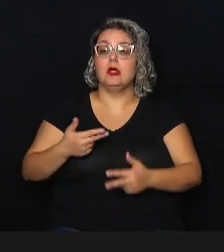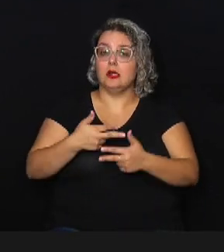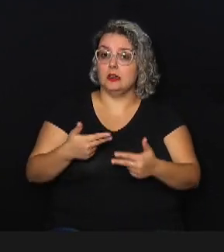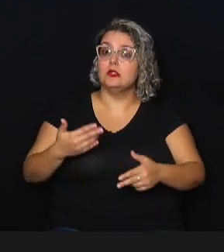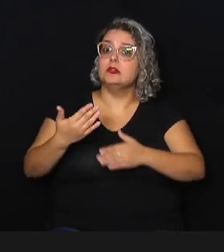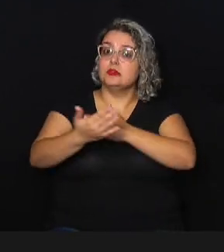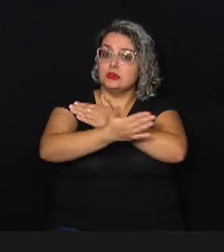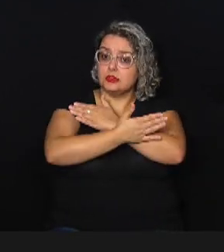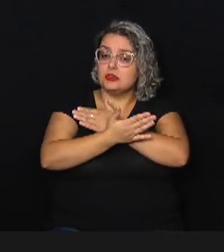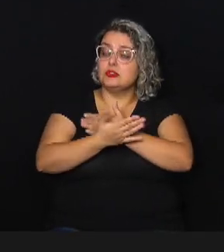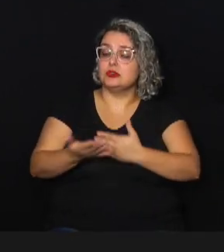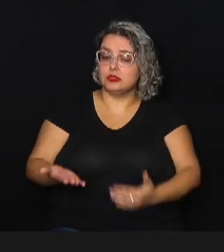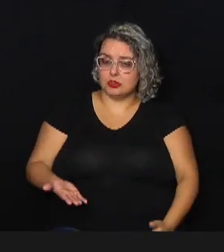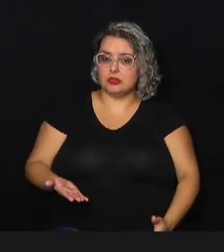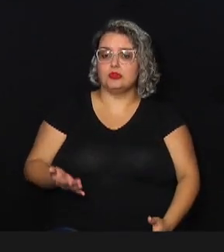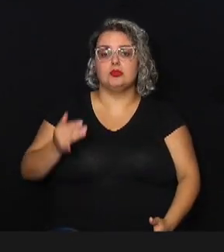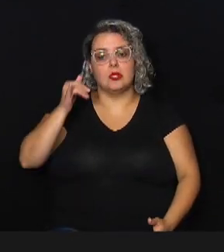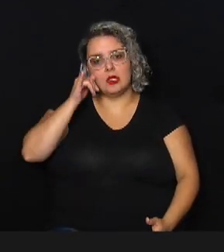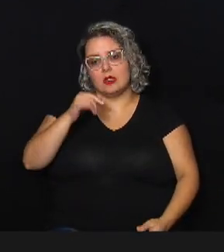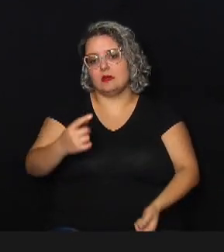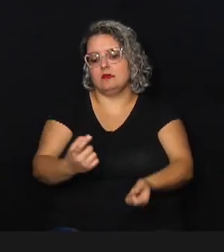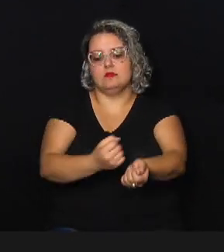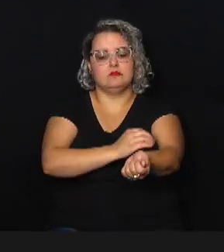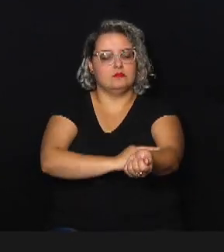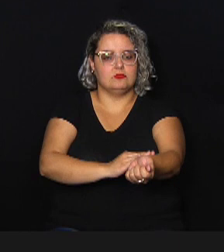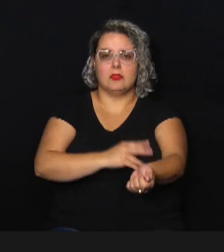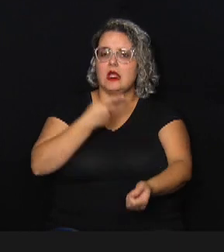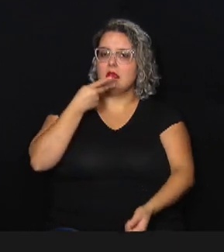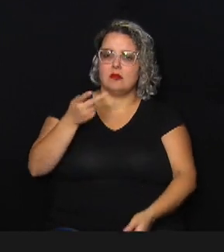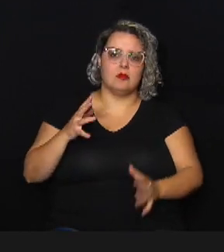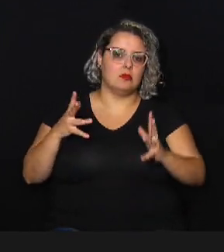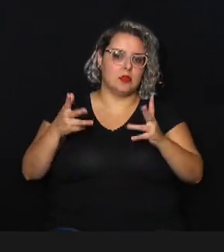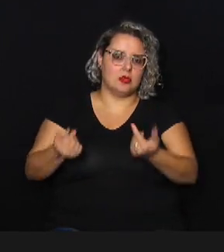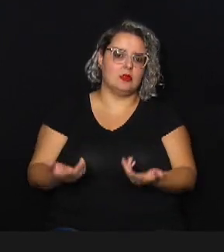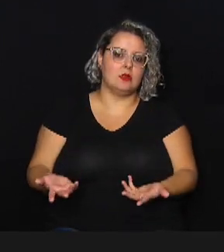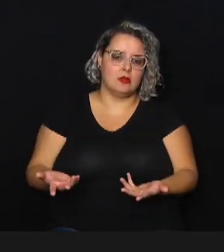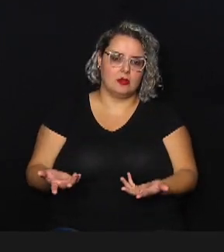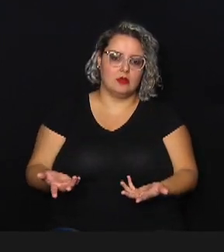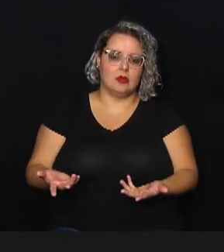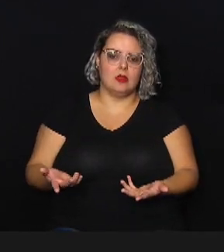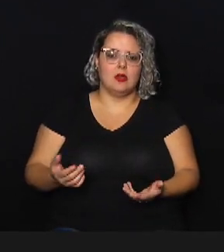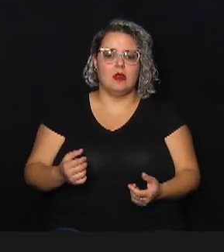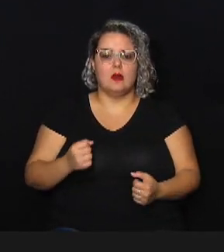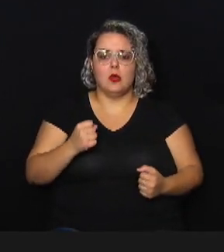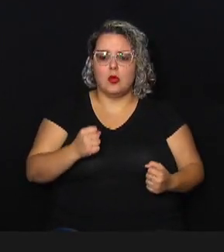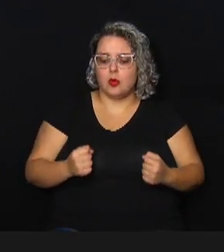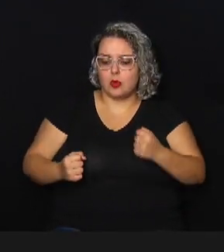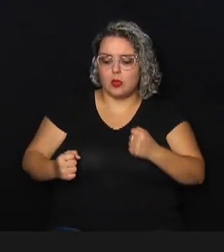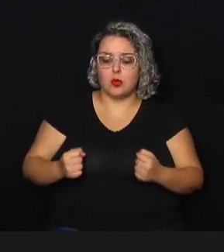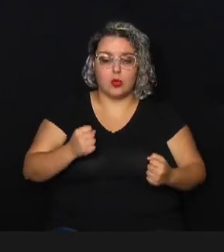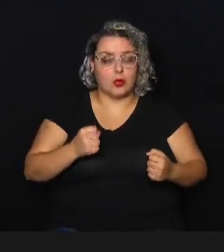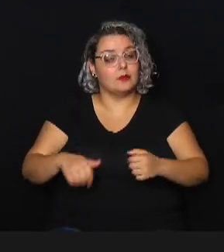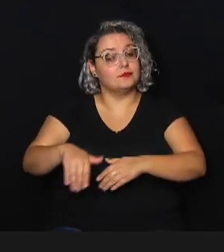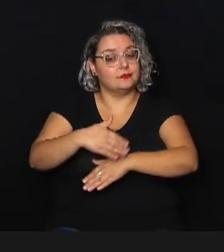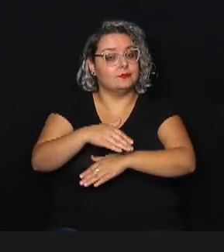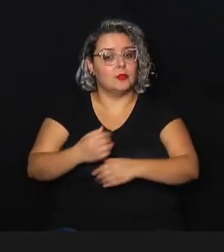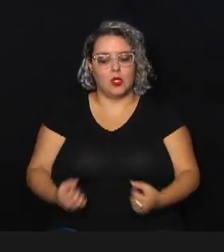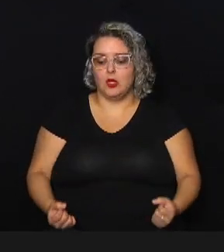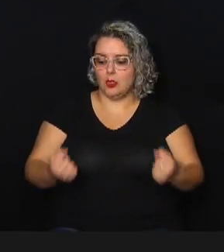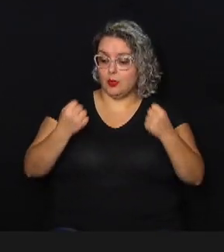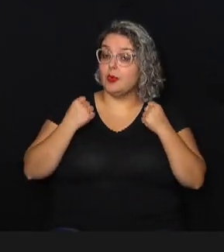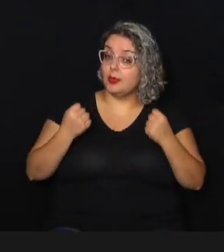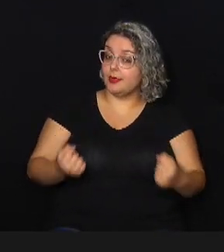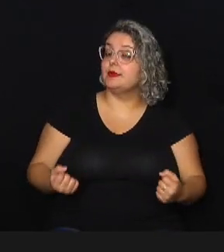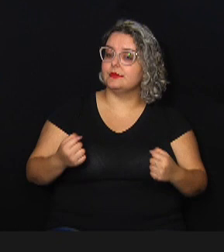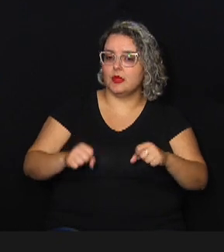ajudam a prevenir a leucemia. Mas o que eu falo para todo mundo, não custa nada sair para dar uma corrida na rua, não custa nada pegar